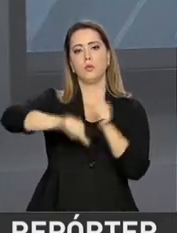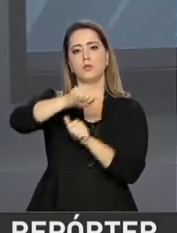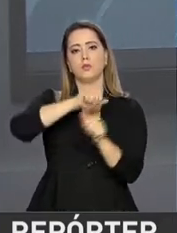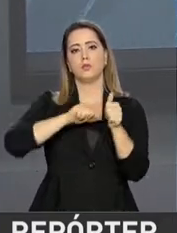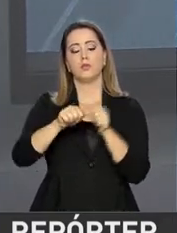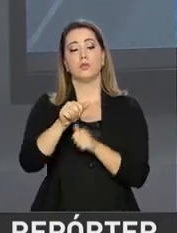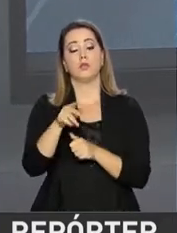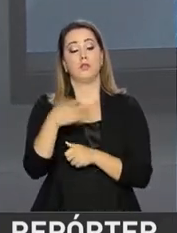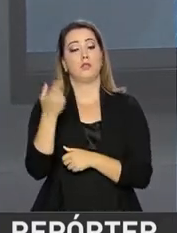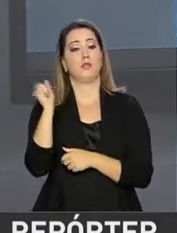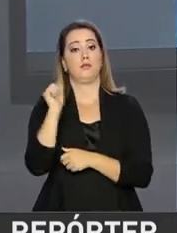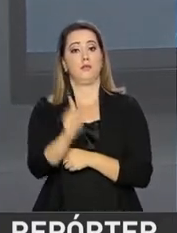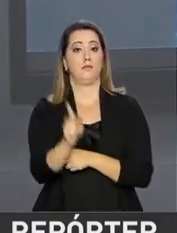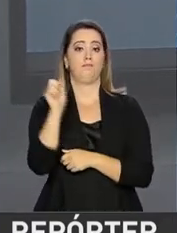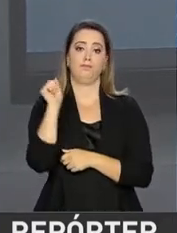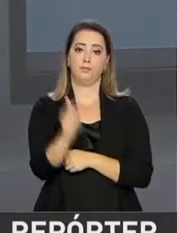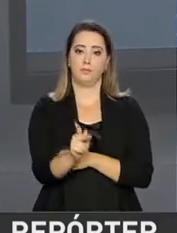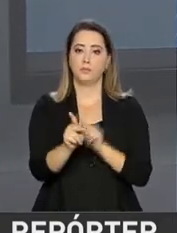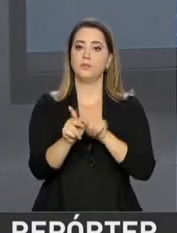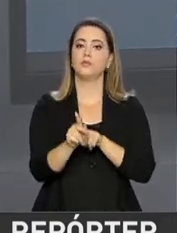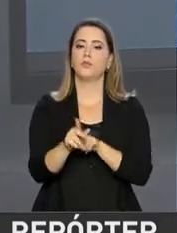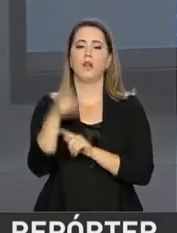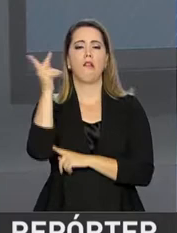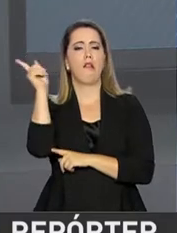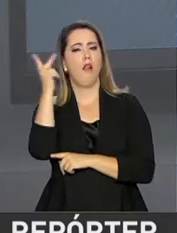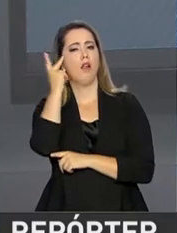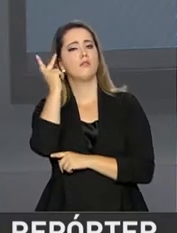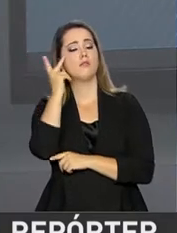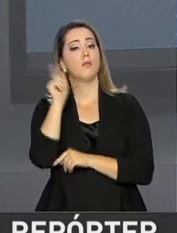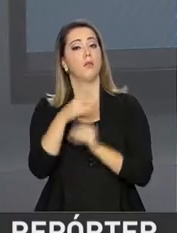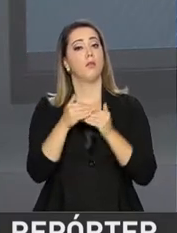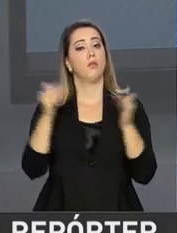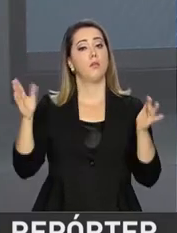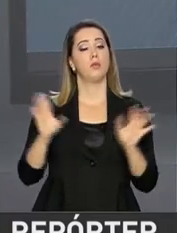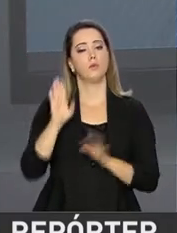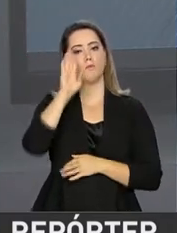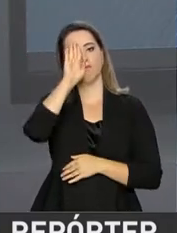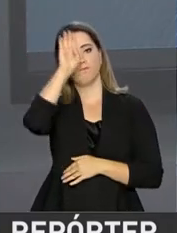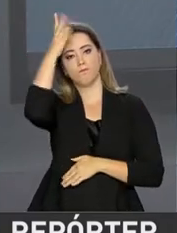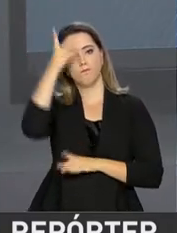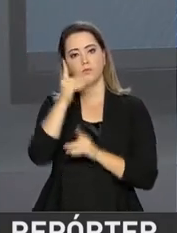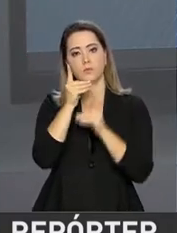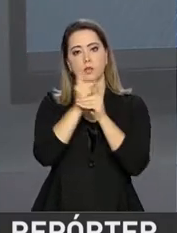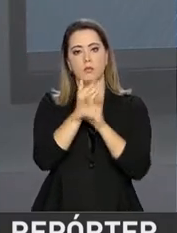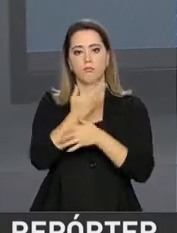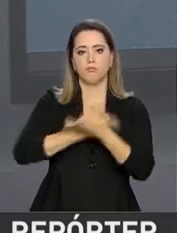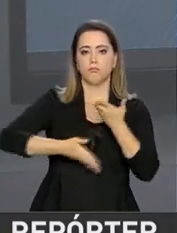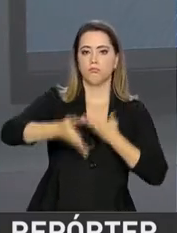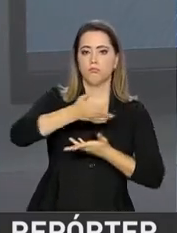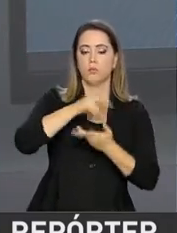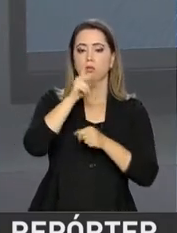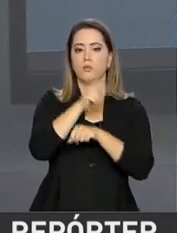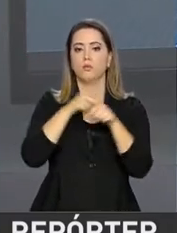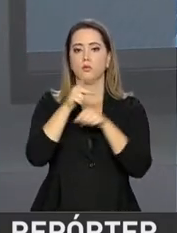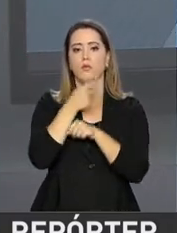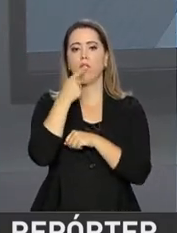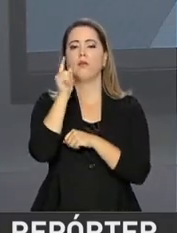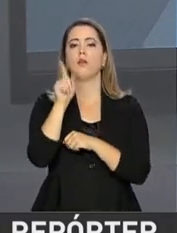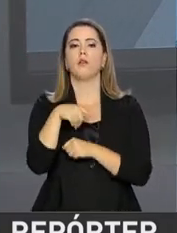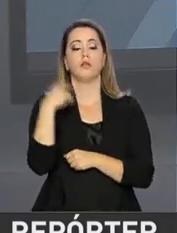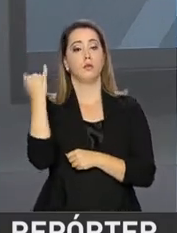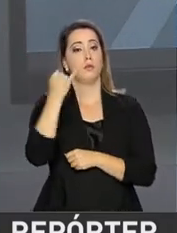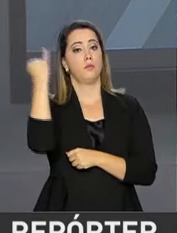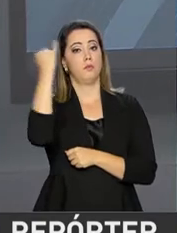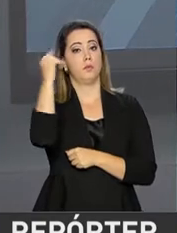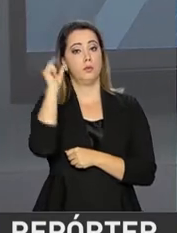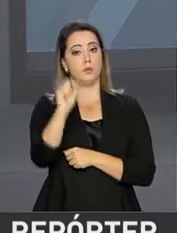previdenciário em são paulo durante a abertura de um dos principais encontros de negócios do país maia também ressaltou o ganho